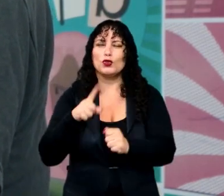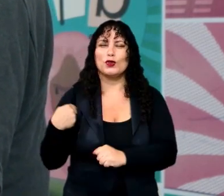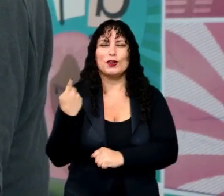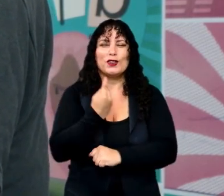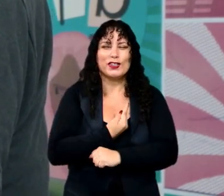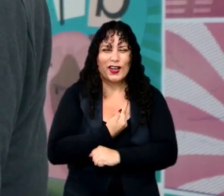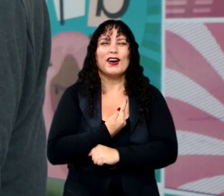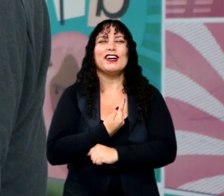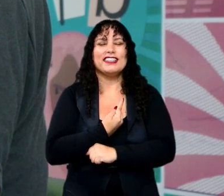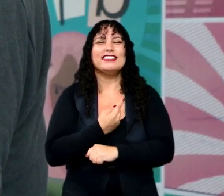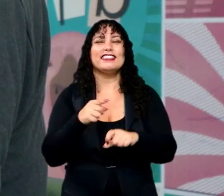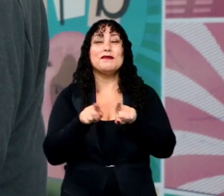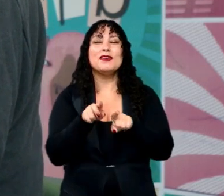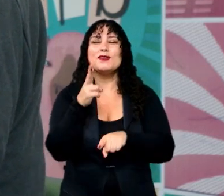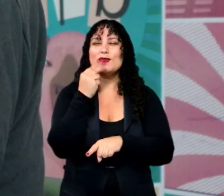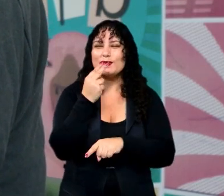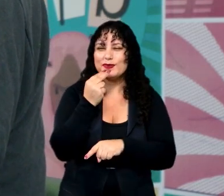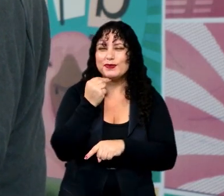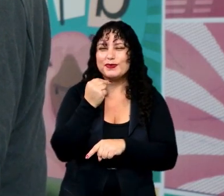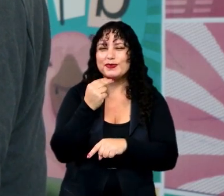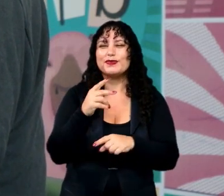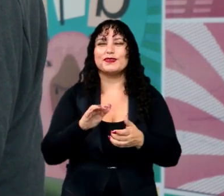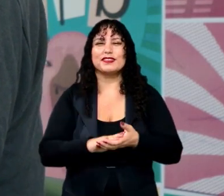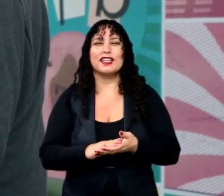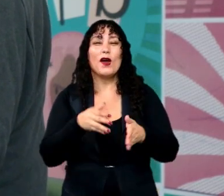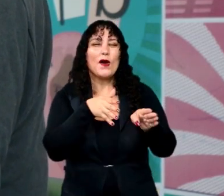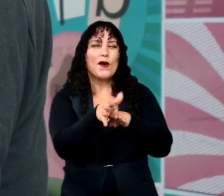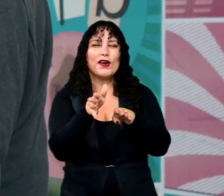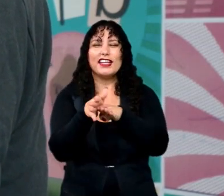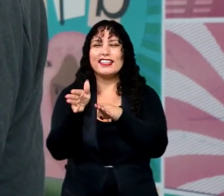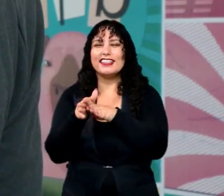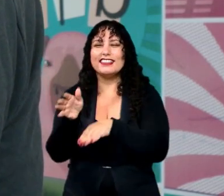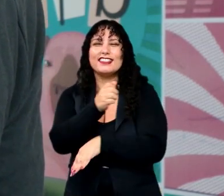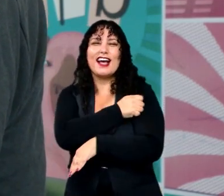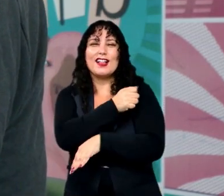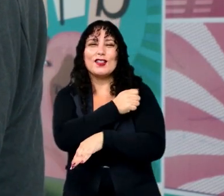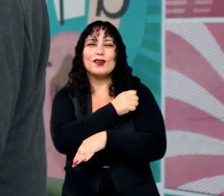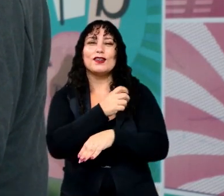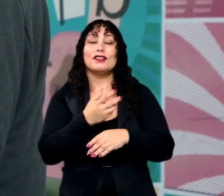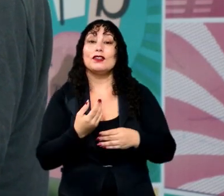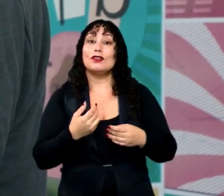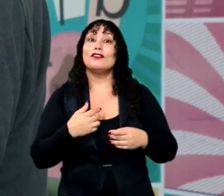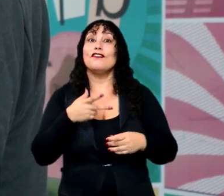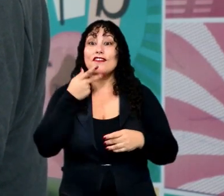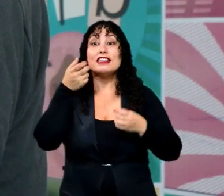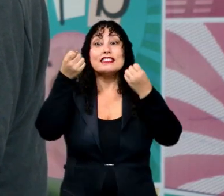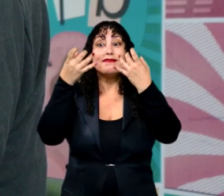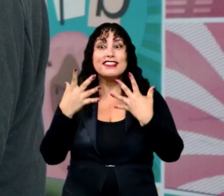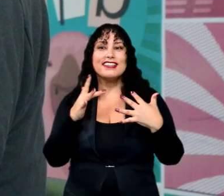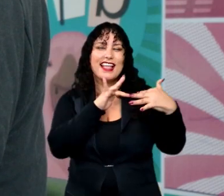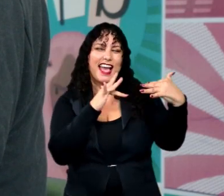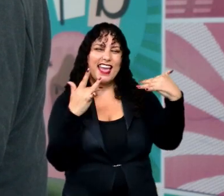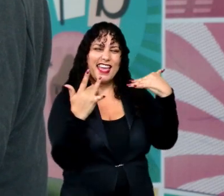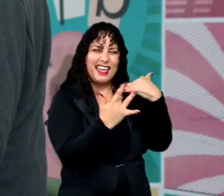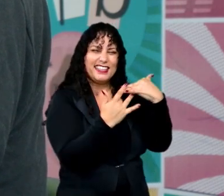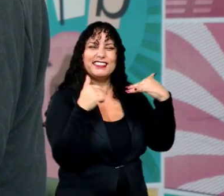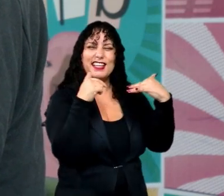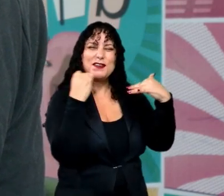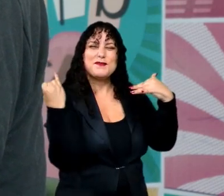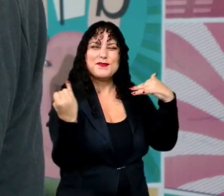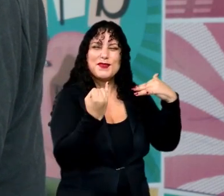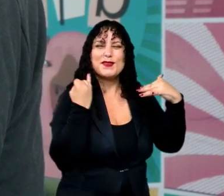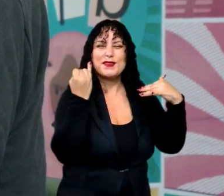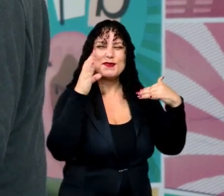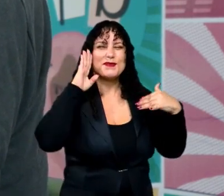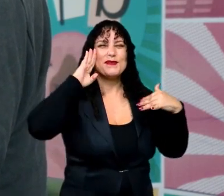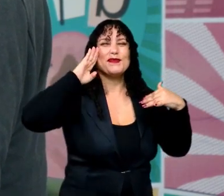extensionista E ela ata muito bem eu orientando pros alunos a se posicionarem nas redes sociais tá seja no